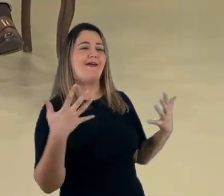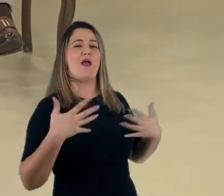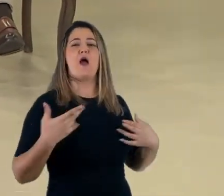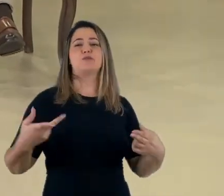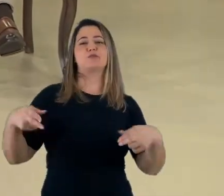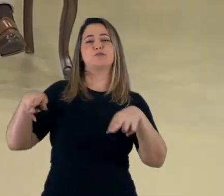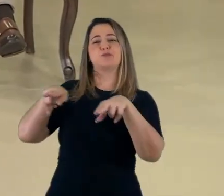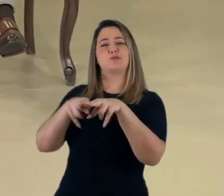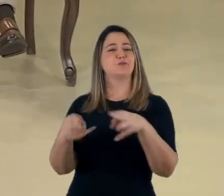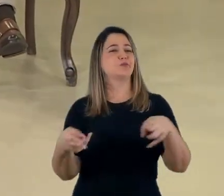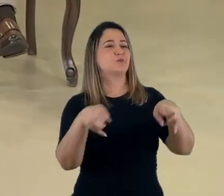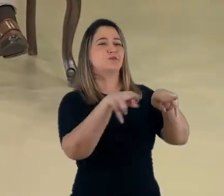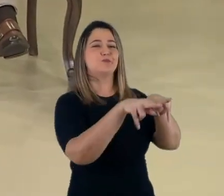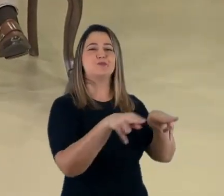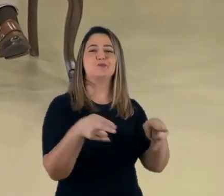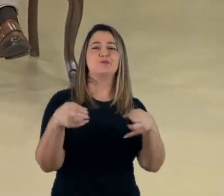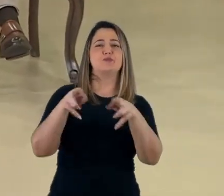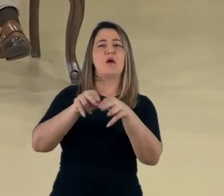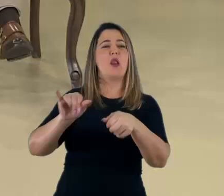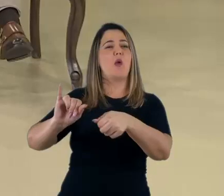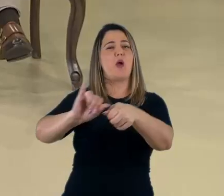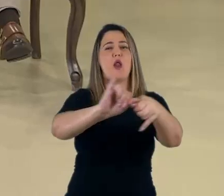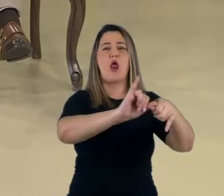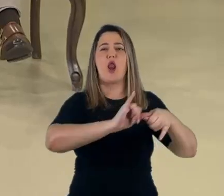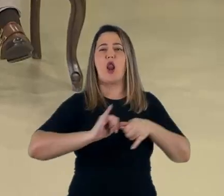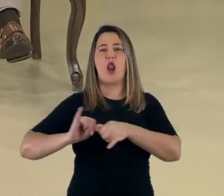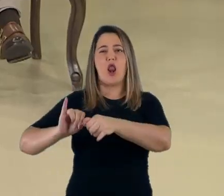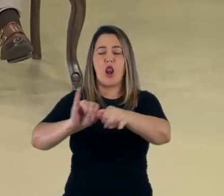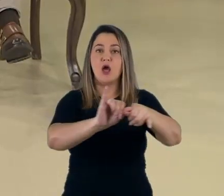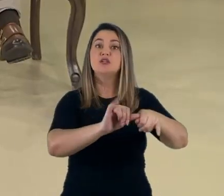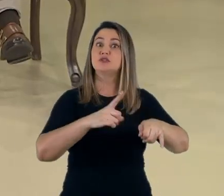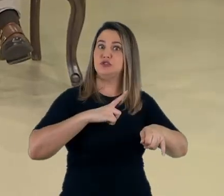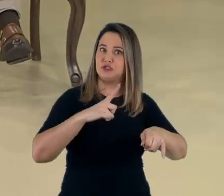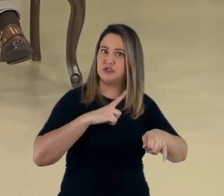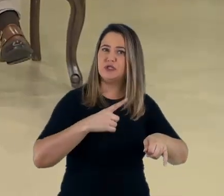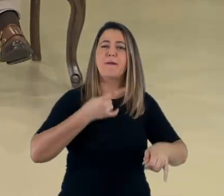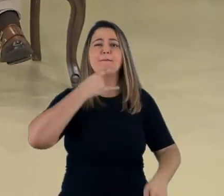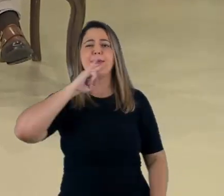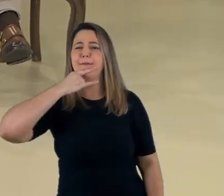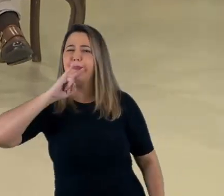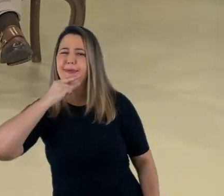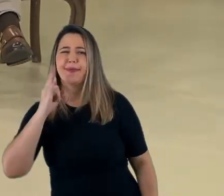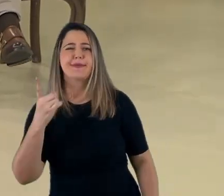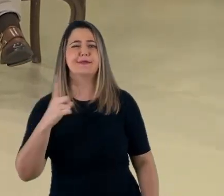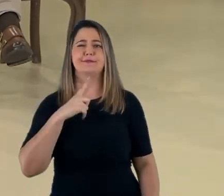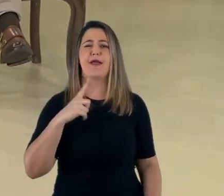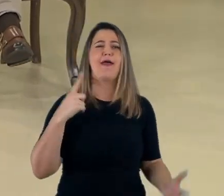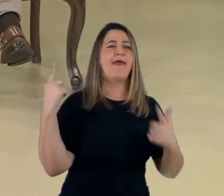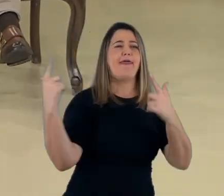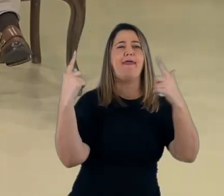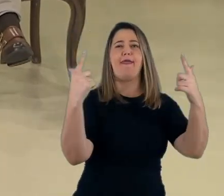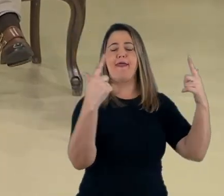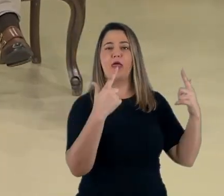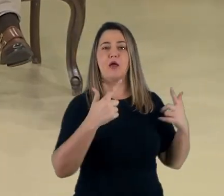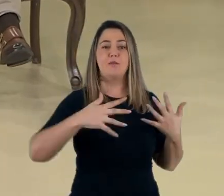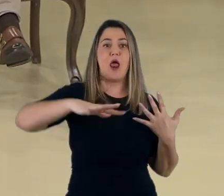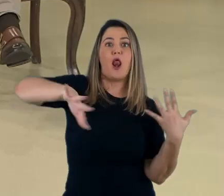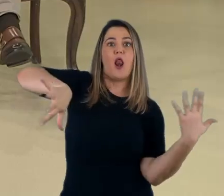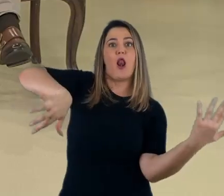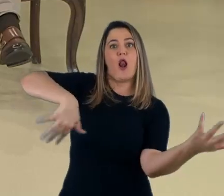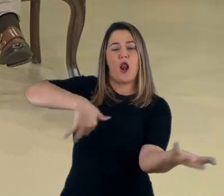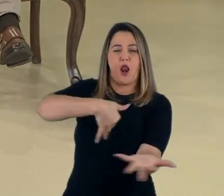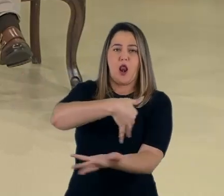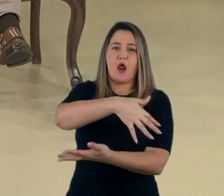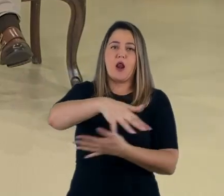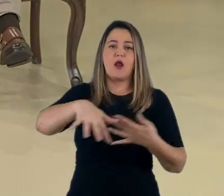bebedice. Eu posso imaginar que muito sexo ilícito estava rolando ali naquela cena, naquele momento, naquele ambiente, que